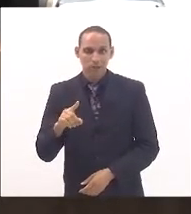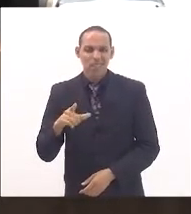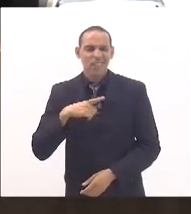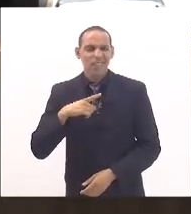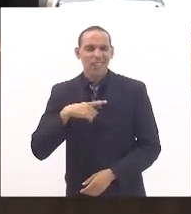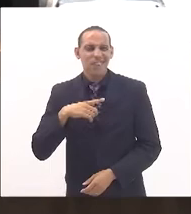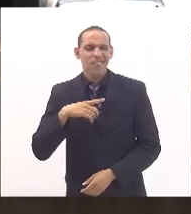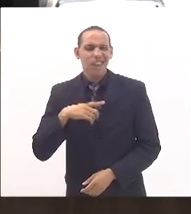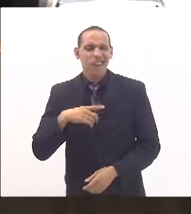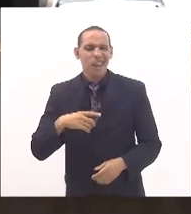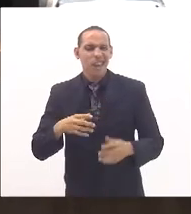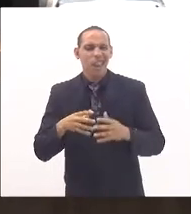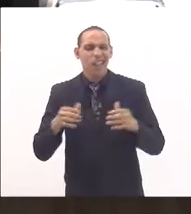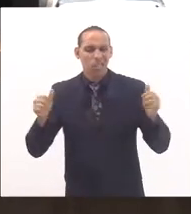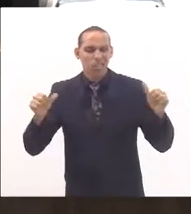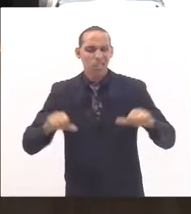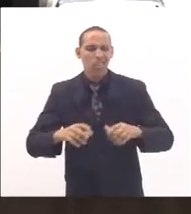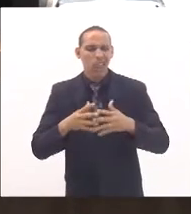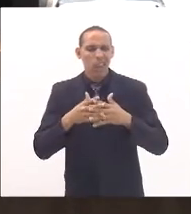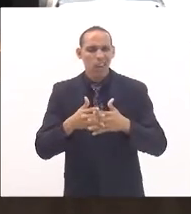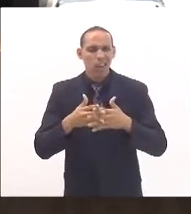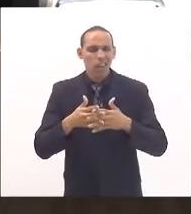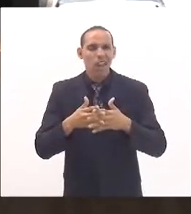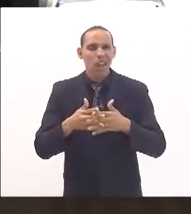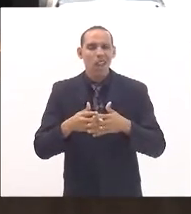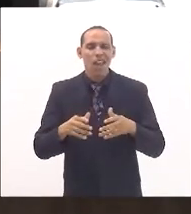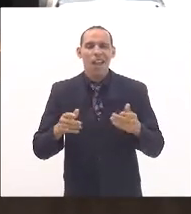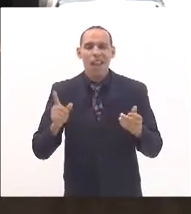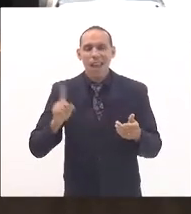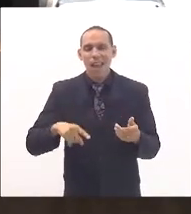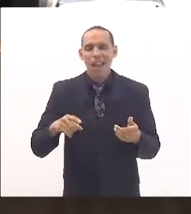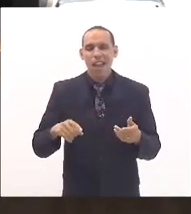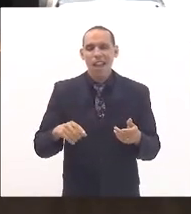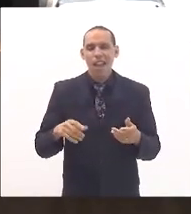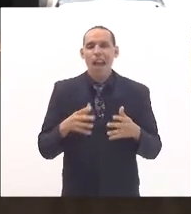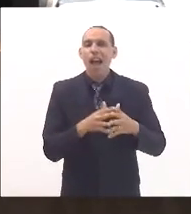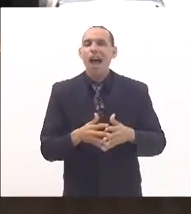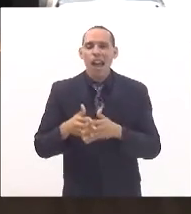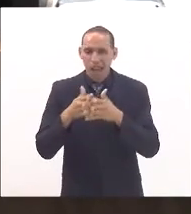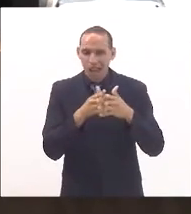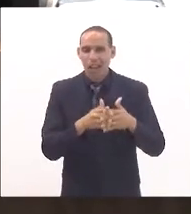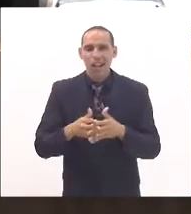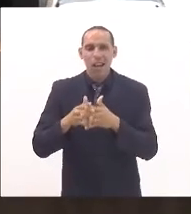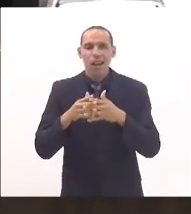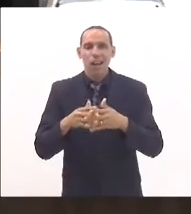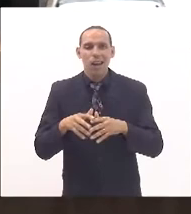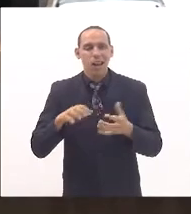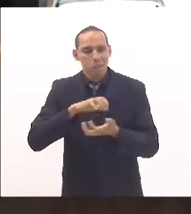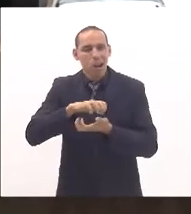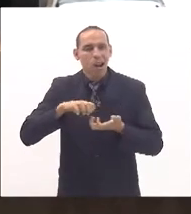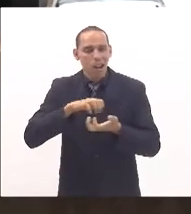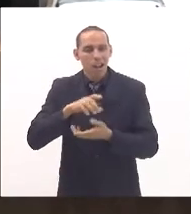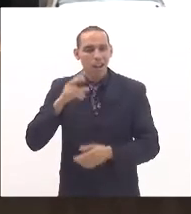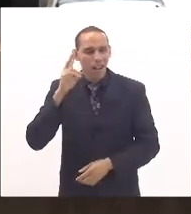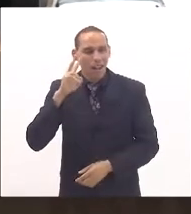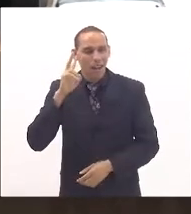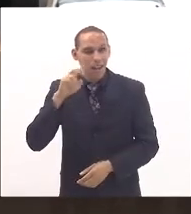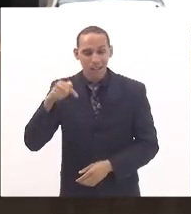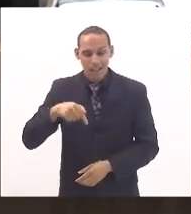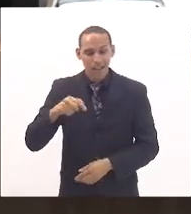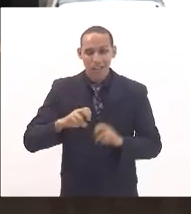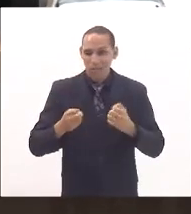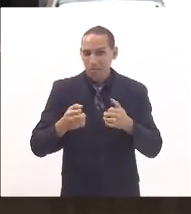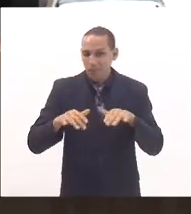caminhoneiros. Vossa Excelência há de lembrar. Então, o que o senhor traz aqui a plenário, né, mais uma